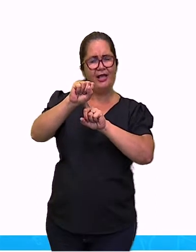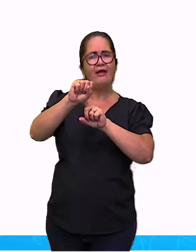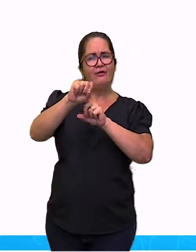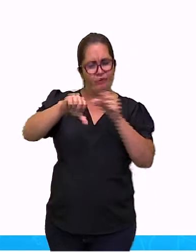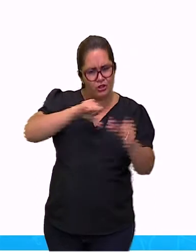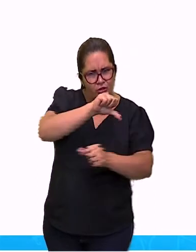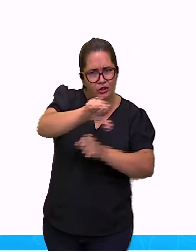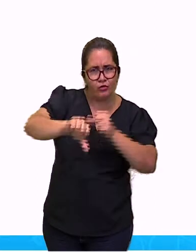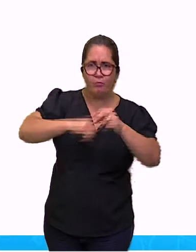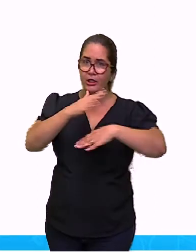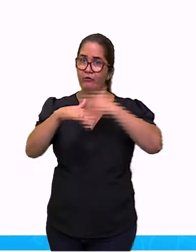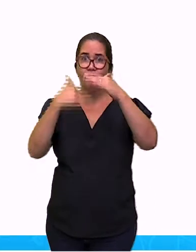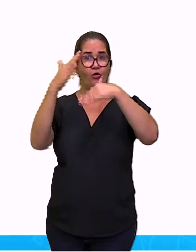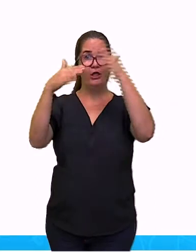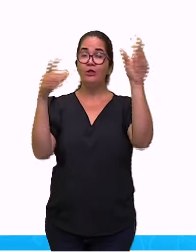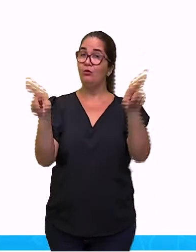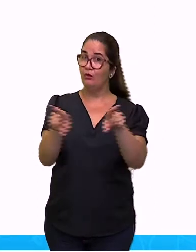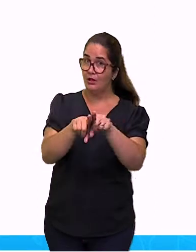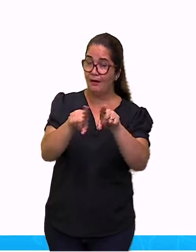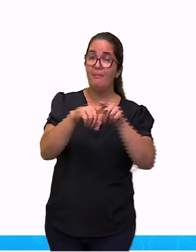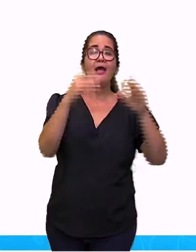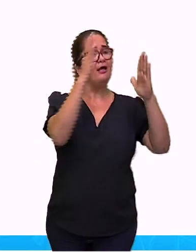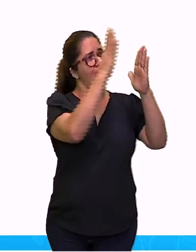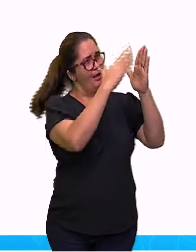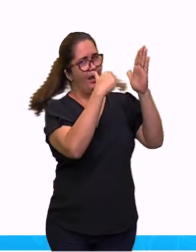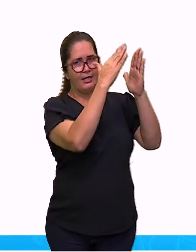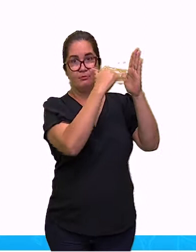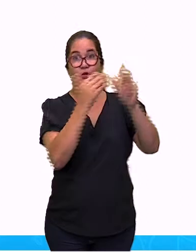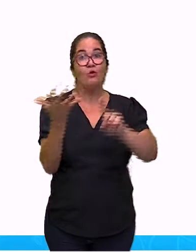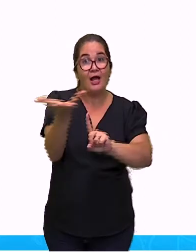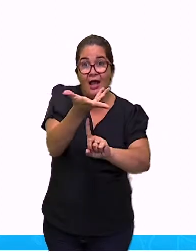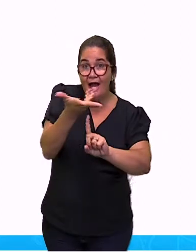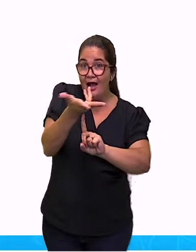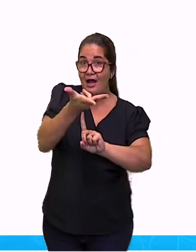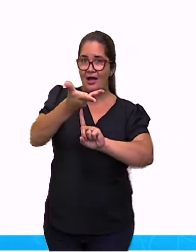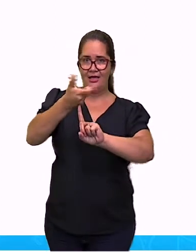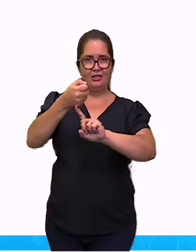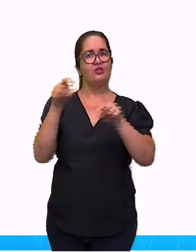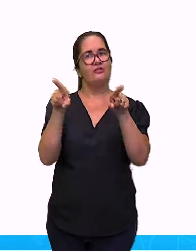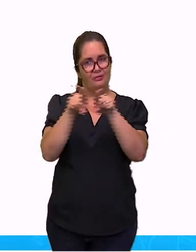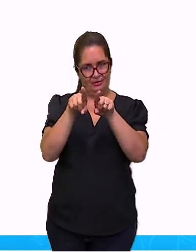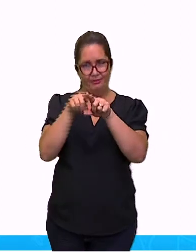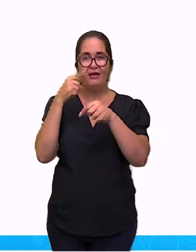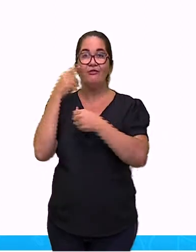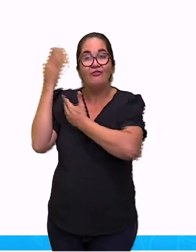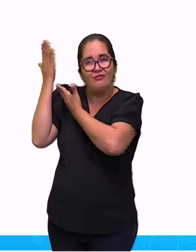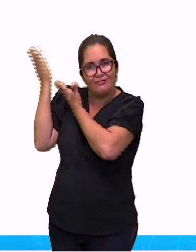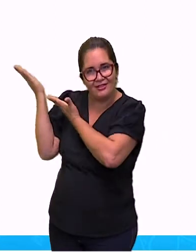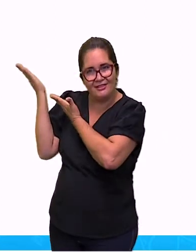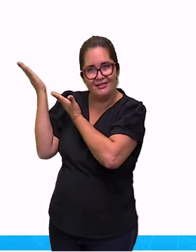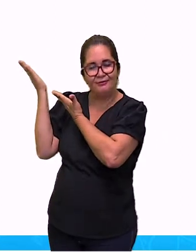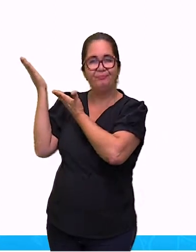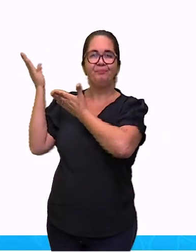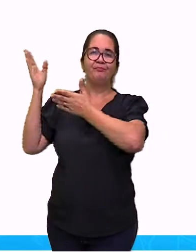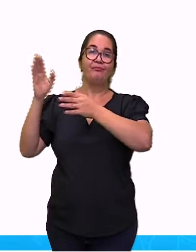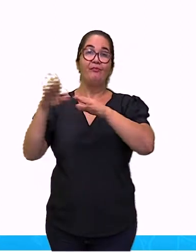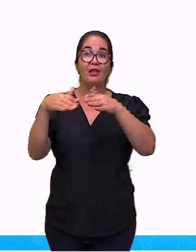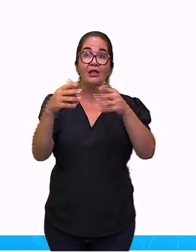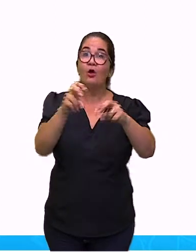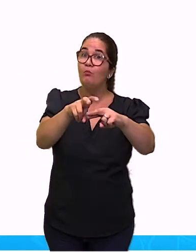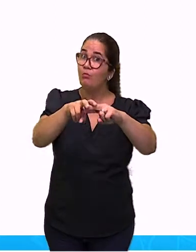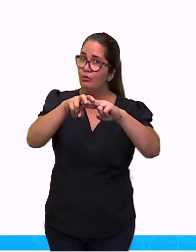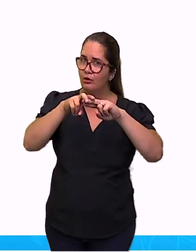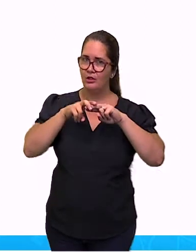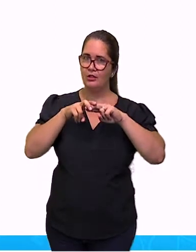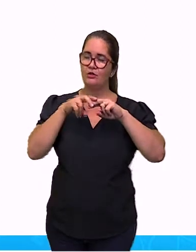se misturar nos olhos, foi o que eu disse. Você terá a impressão à distância de um todo, da obra toda. Portanto, é